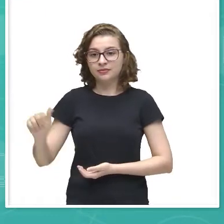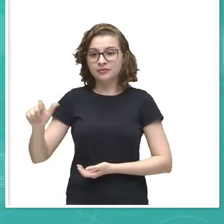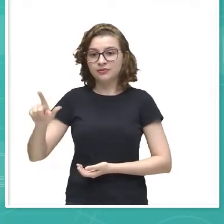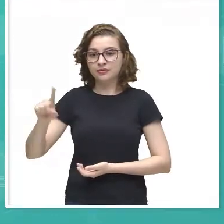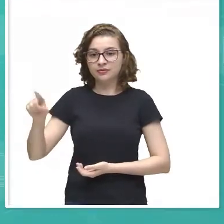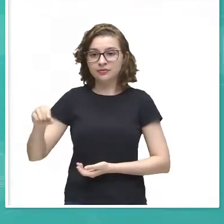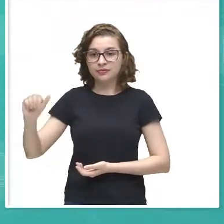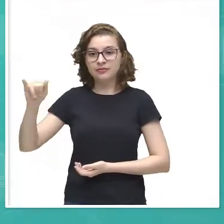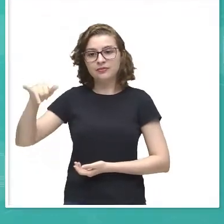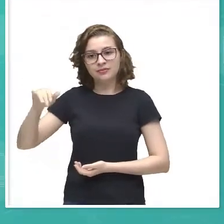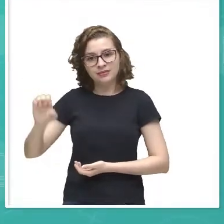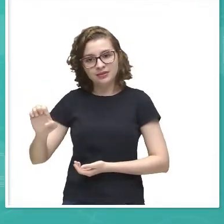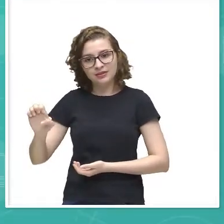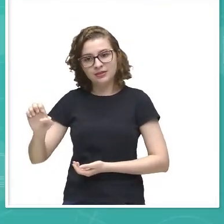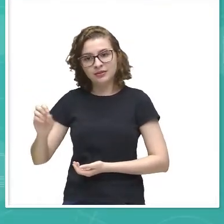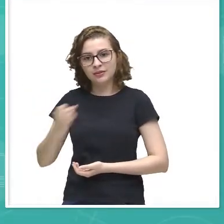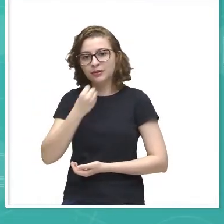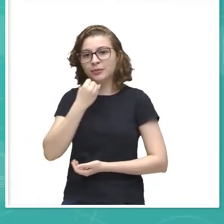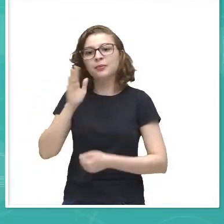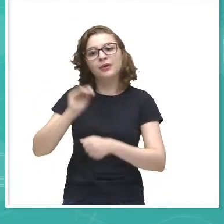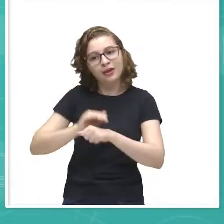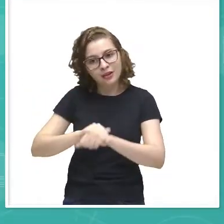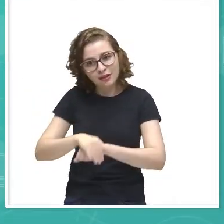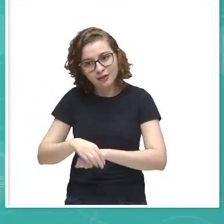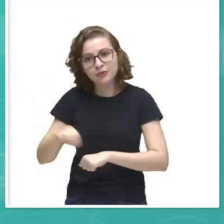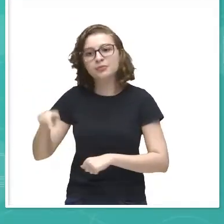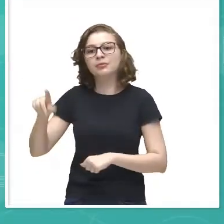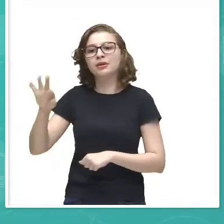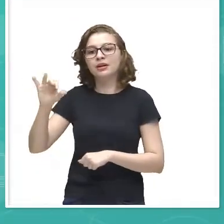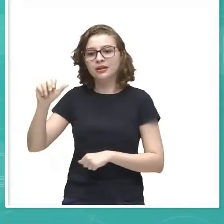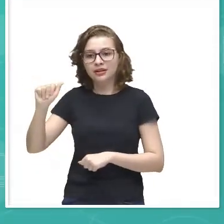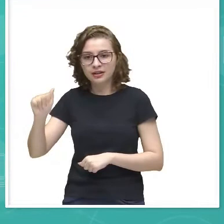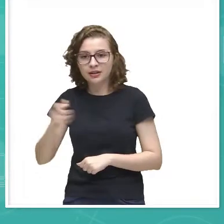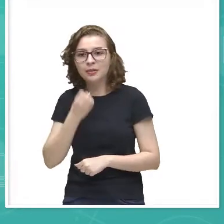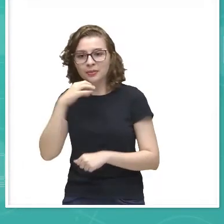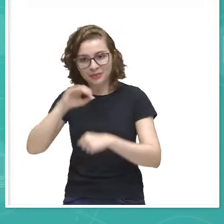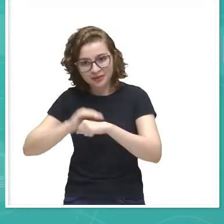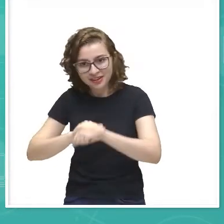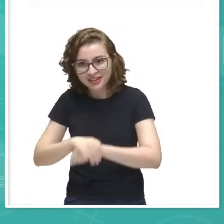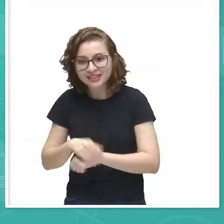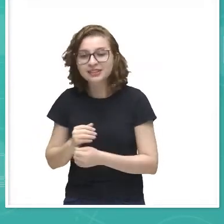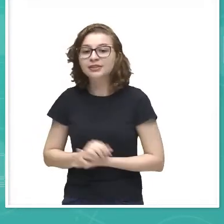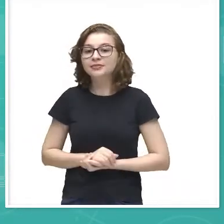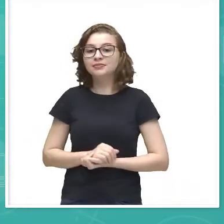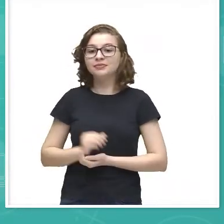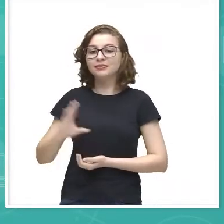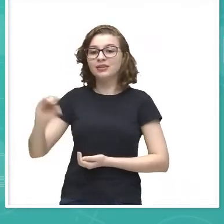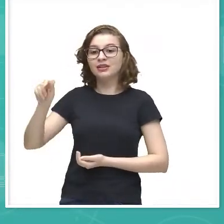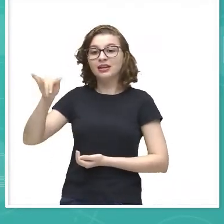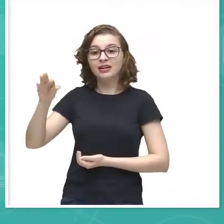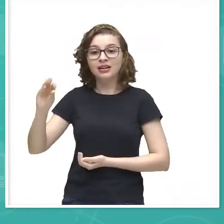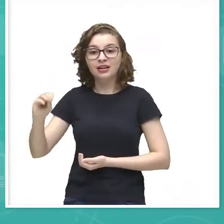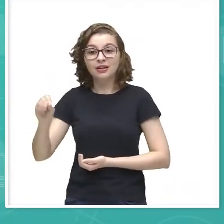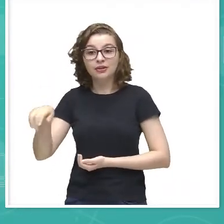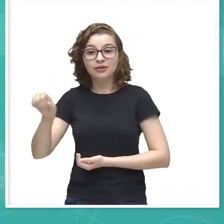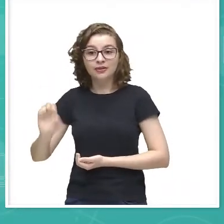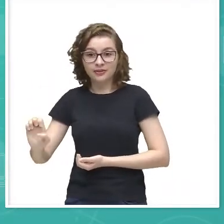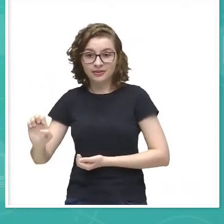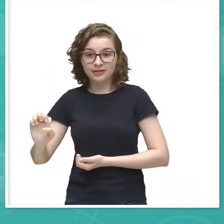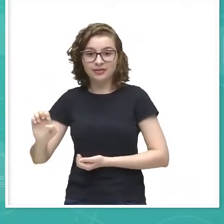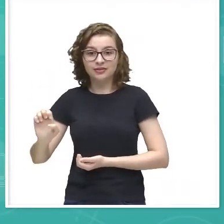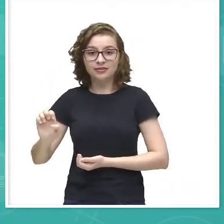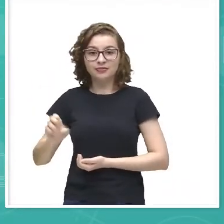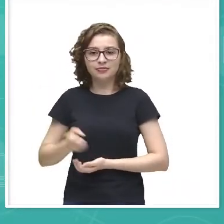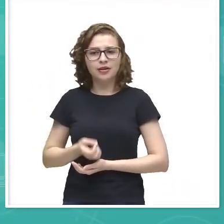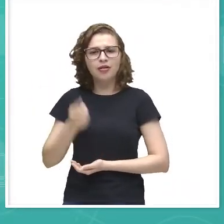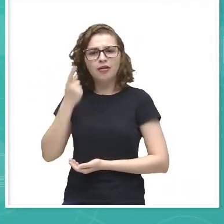noite, Alziane. Maria Laura, boa noite, Maria Laura. O Caio também está falando que é a letra E. Então vamos lá